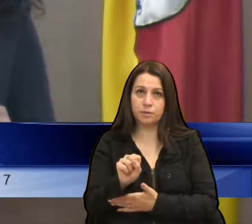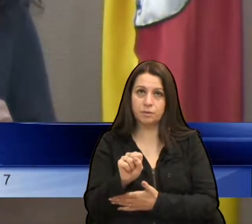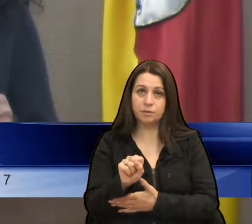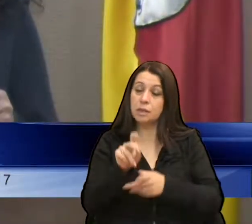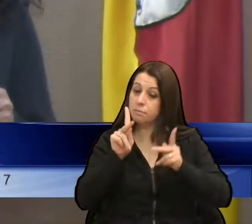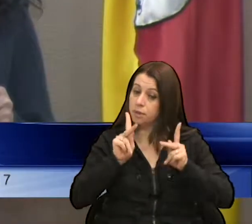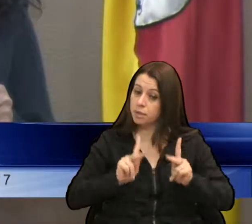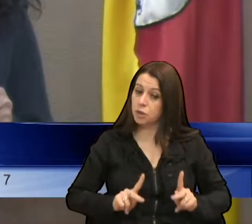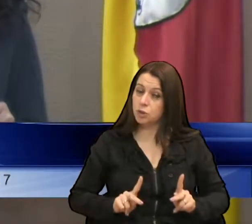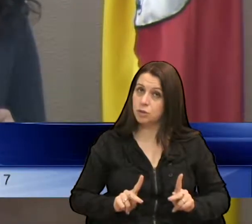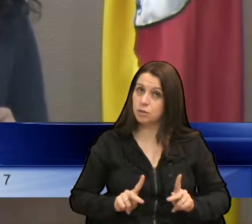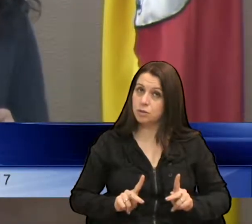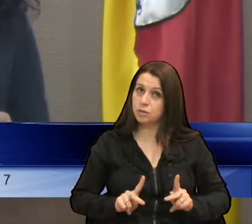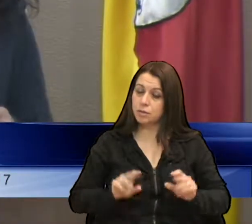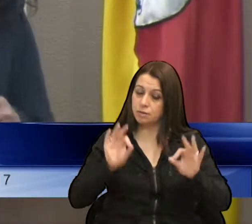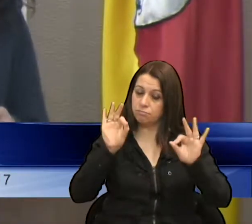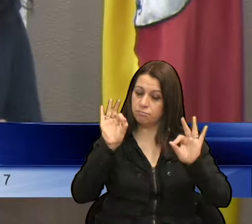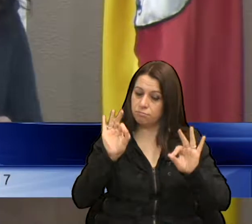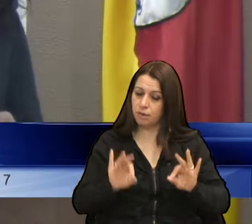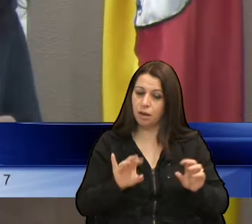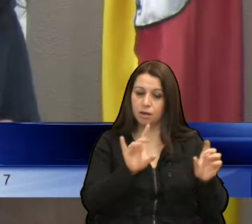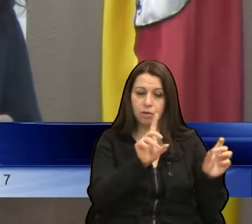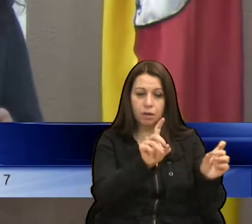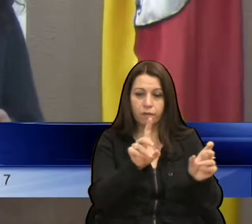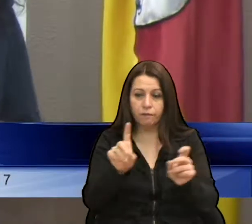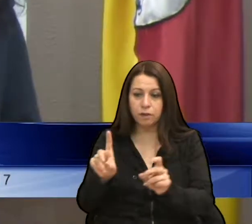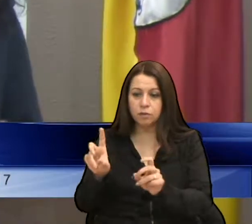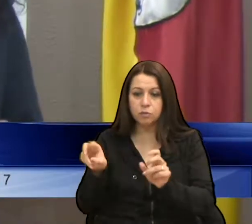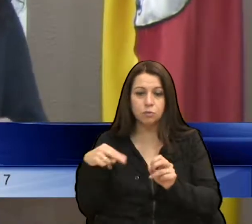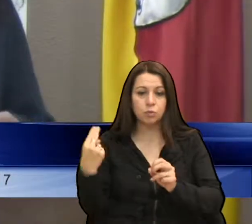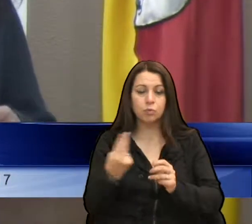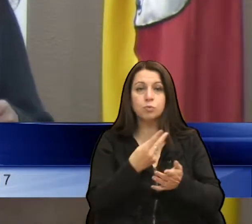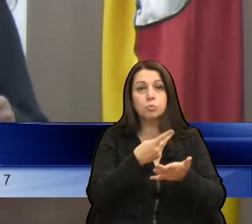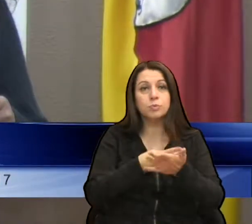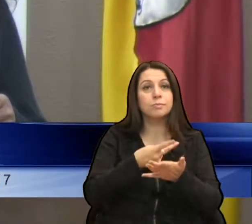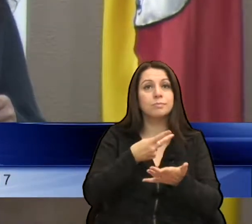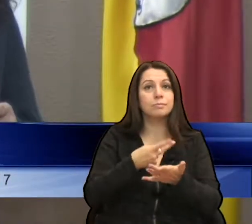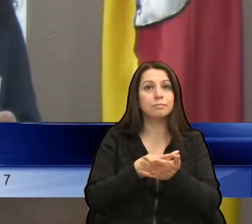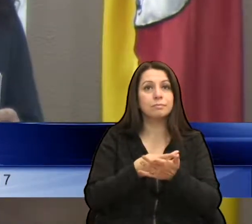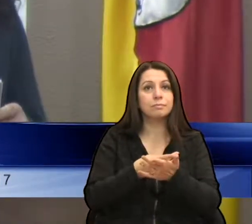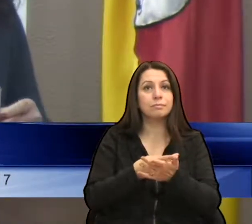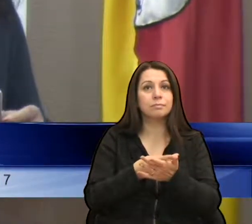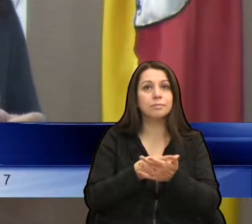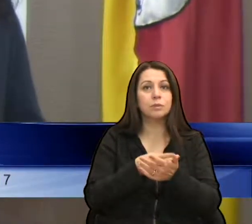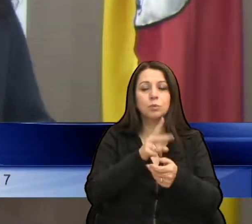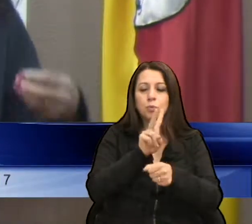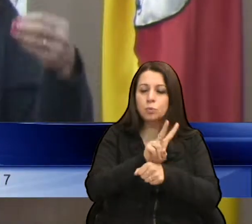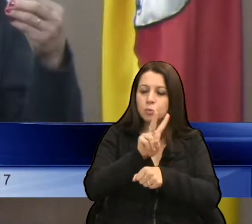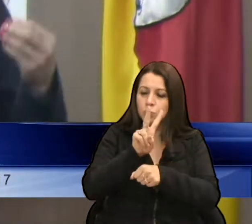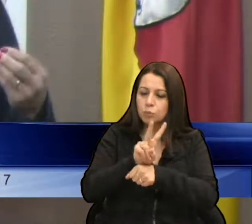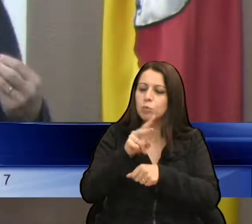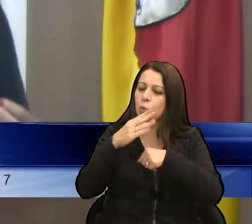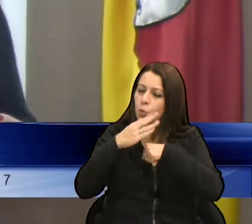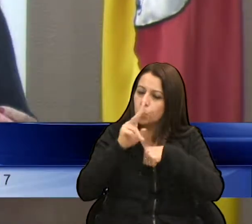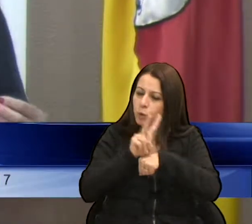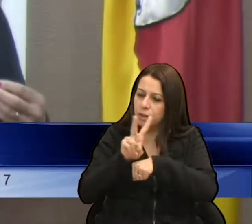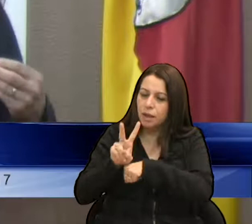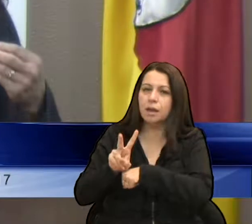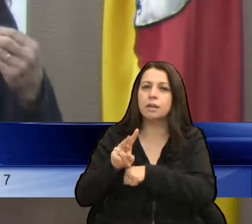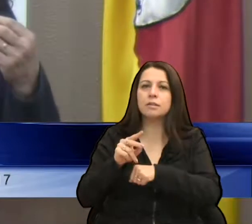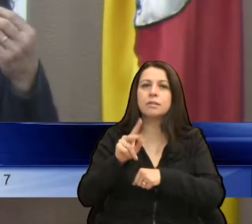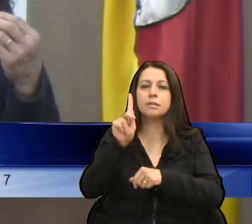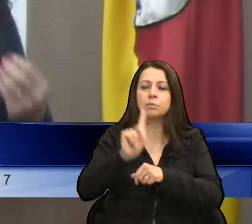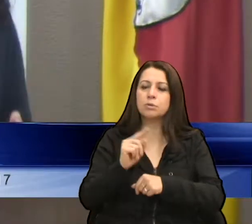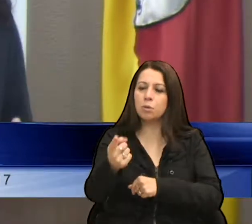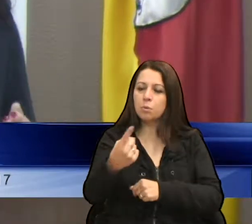de tintas que vendemos o nosso produto com bastante categoria temos os clientes que nos